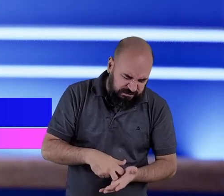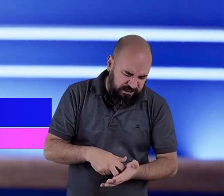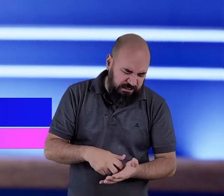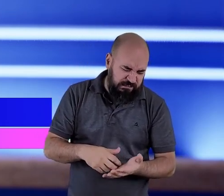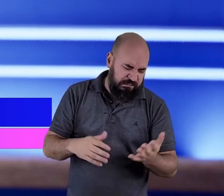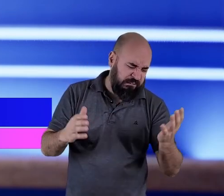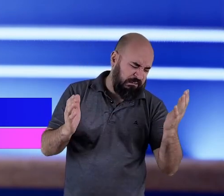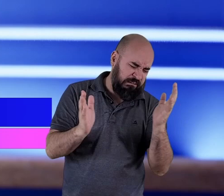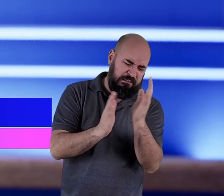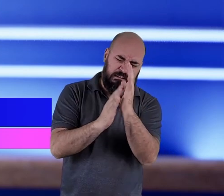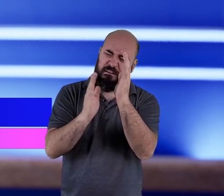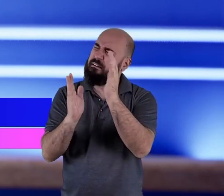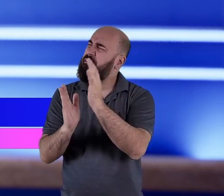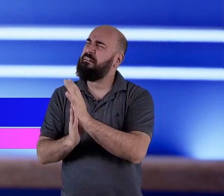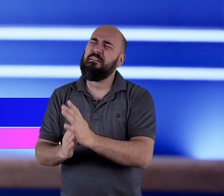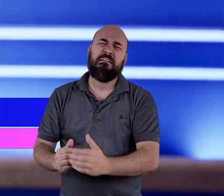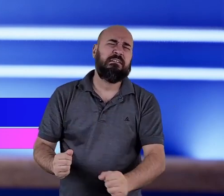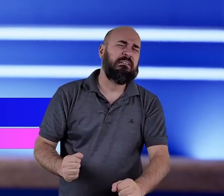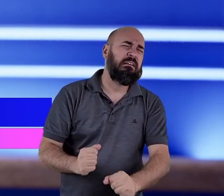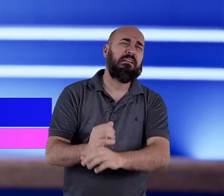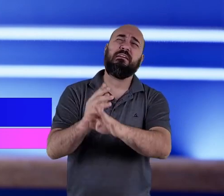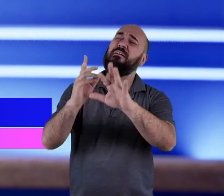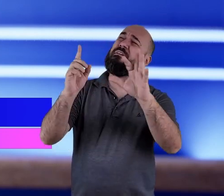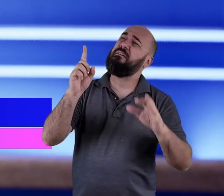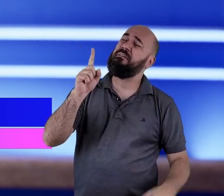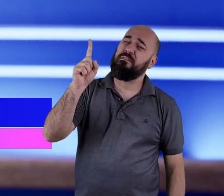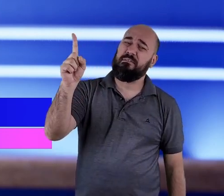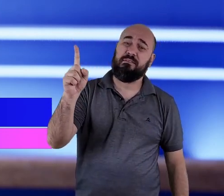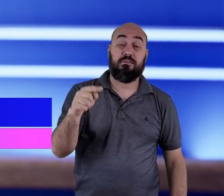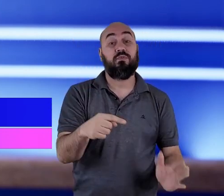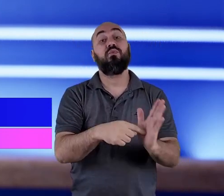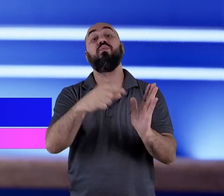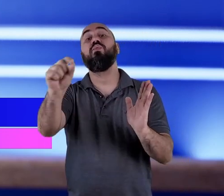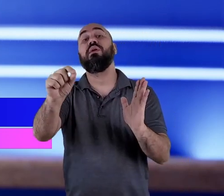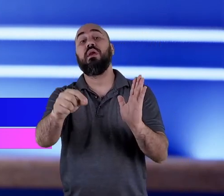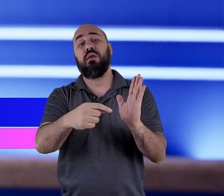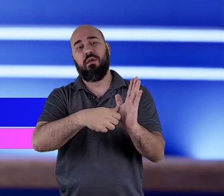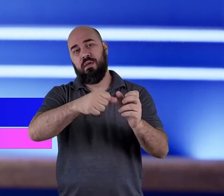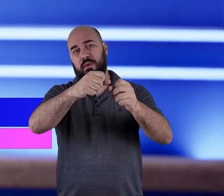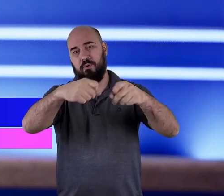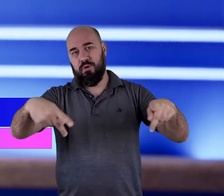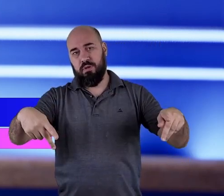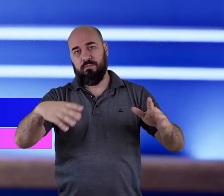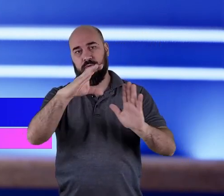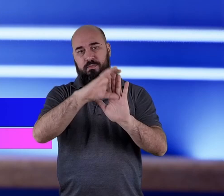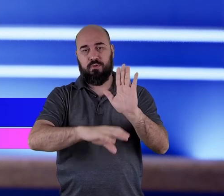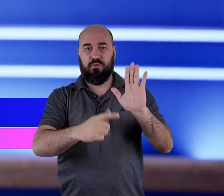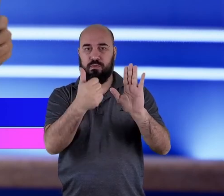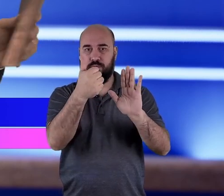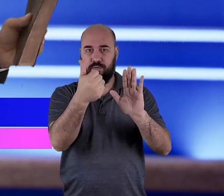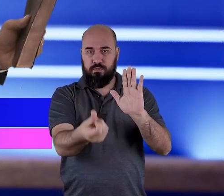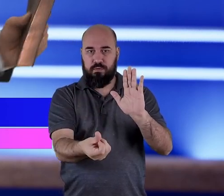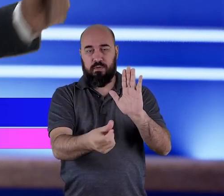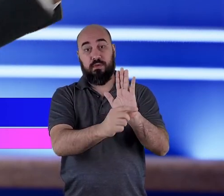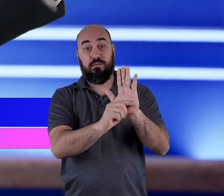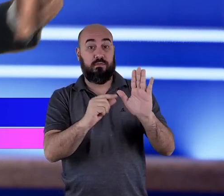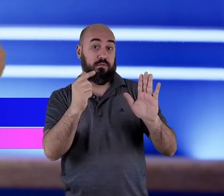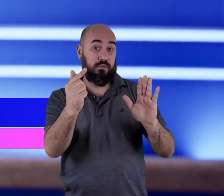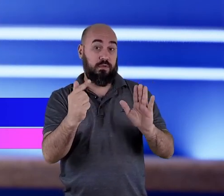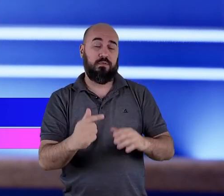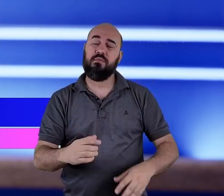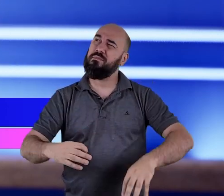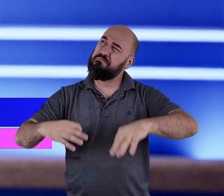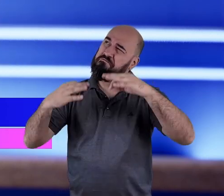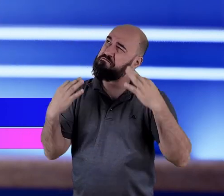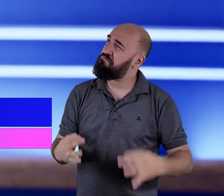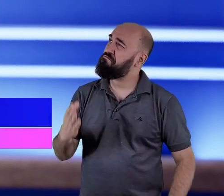ao pecado. Eles confessarão o que está escrito em Apocalipse 16:7, que diz: certamente, ó